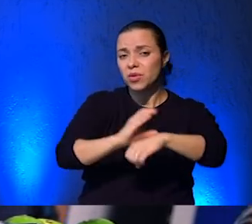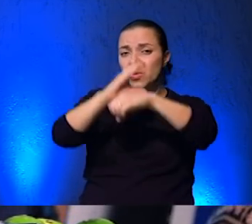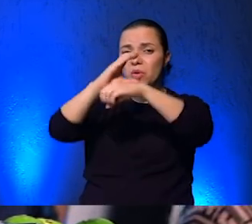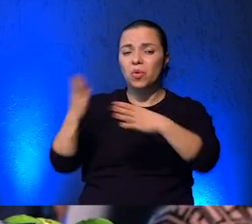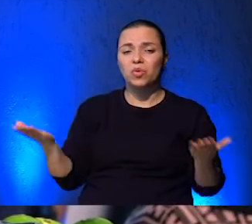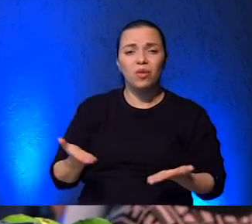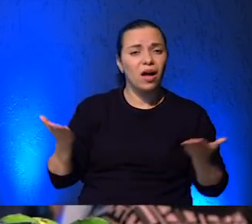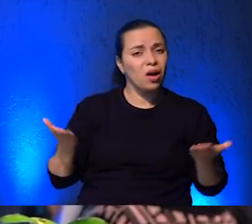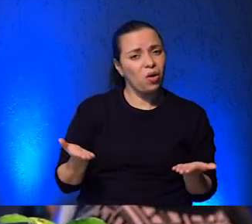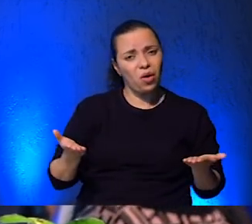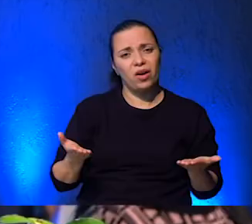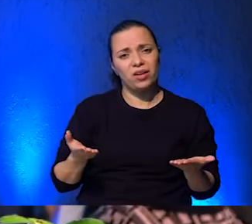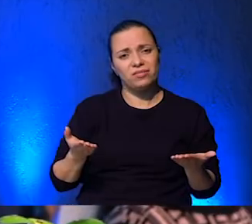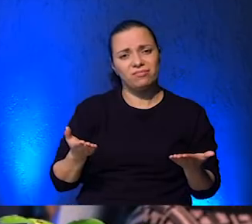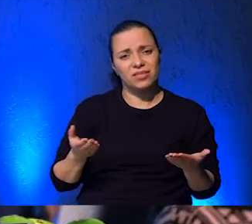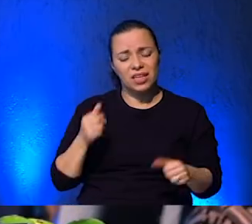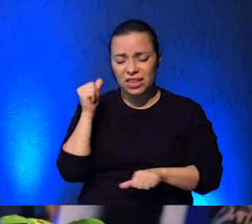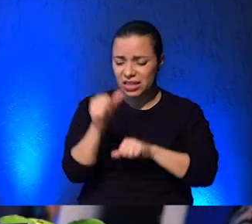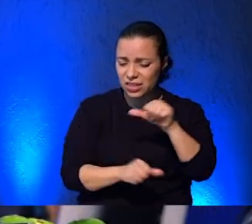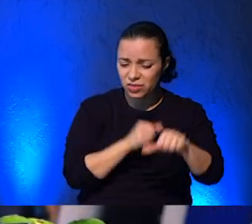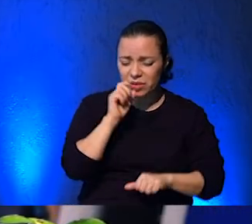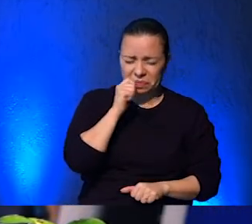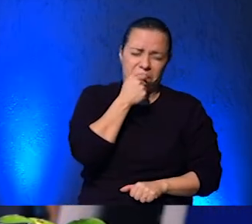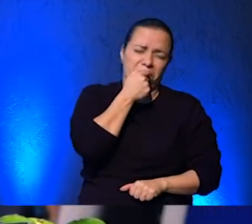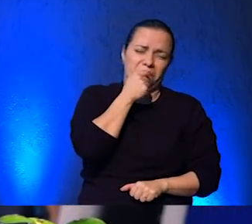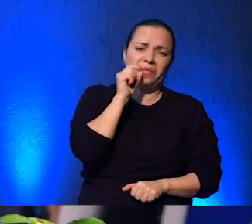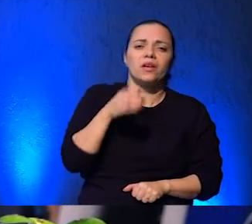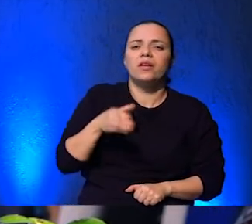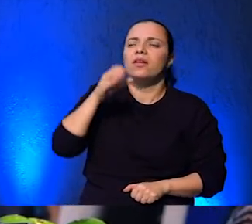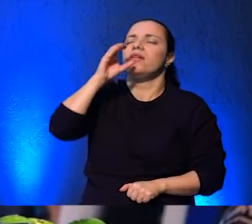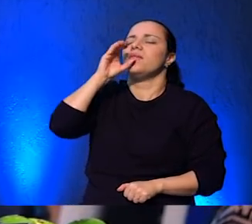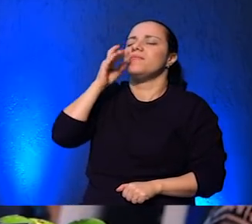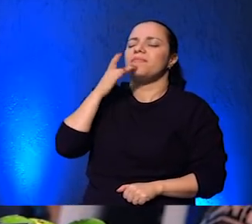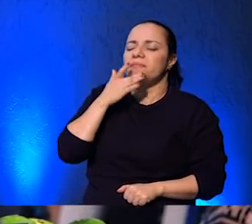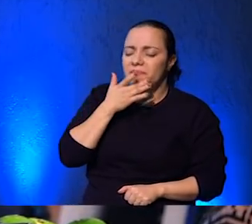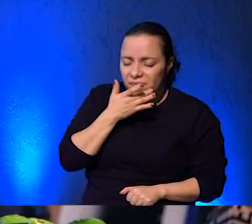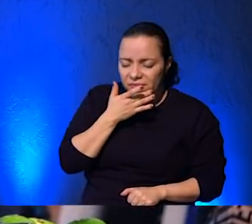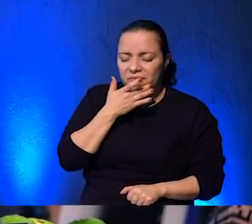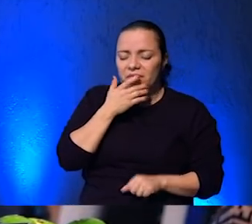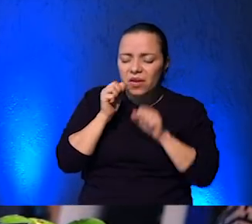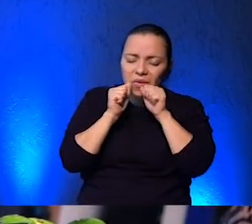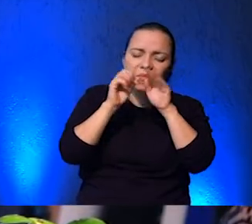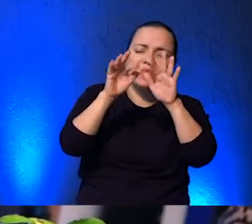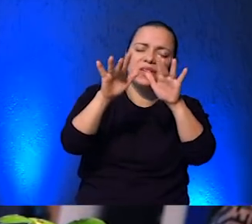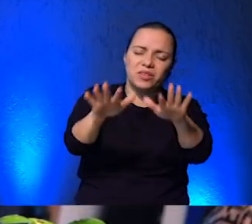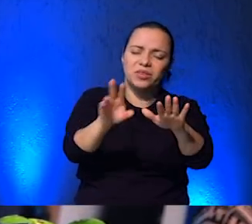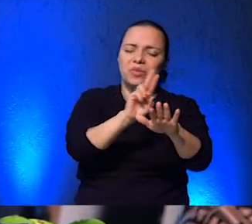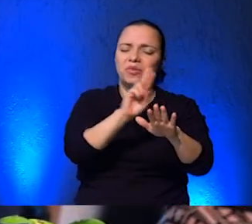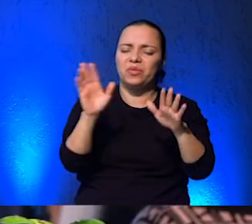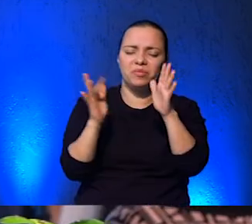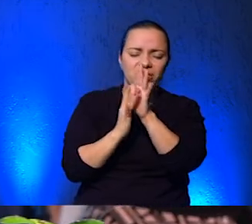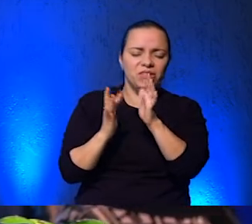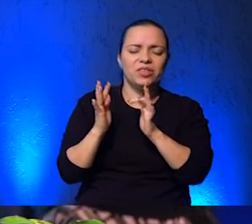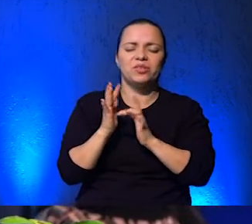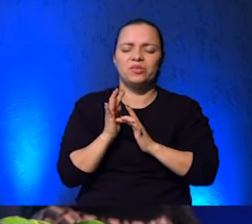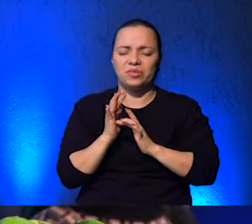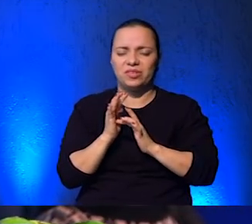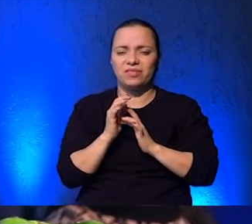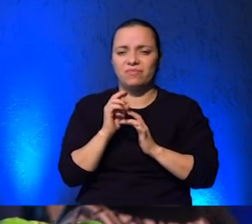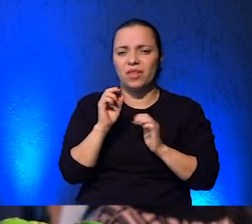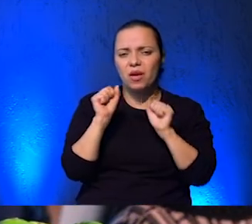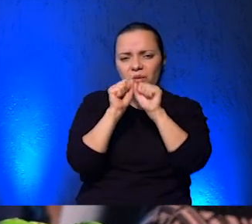agora esse limão seja transformado em livro ou nada pai hoje eu abençoe o senhor em nome de jesus